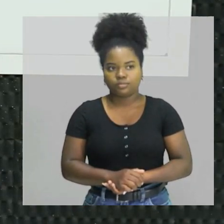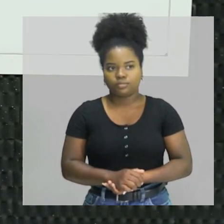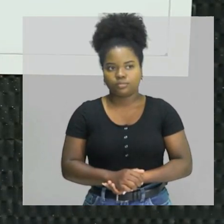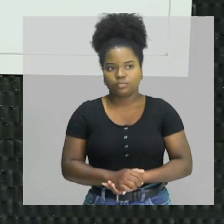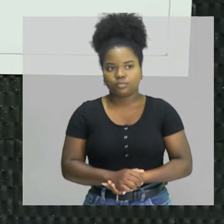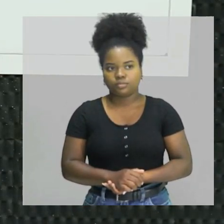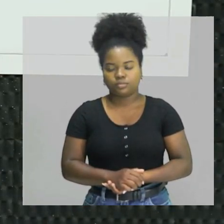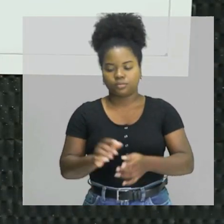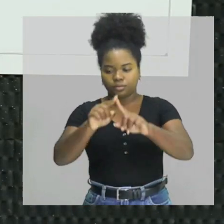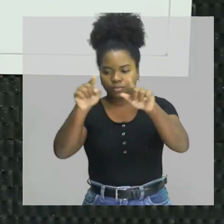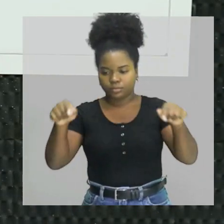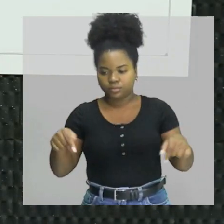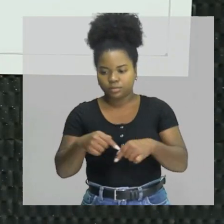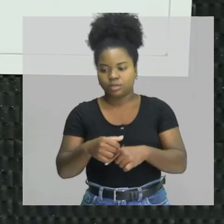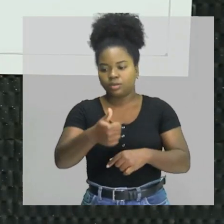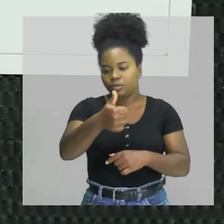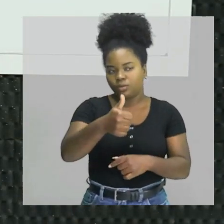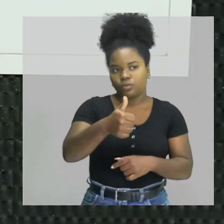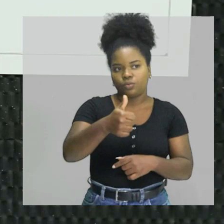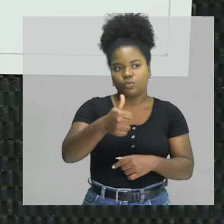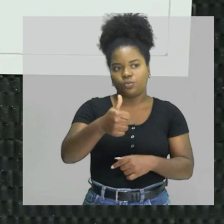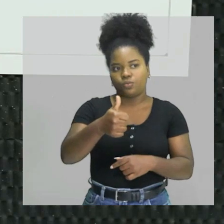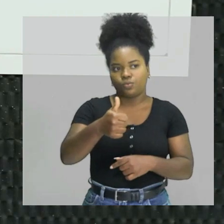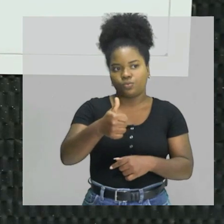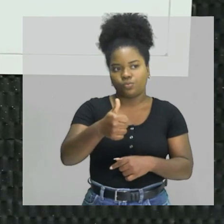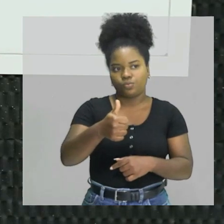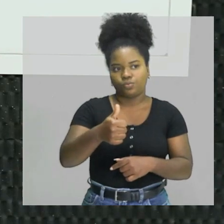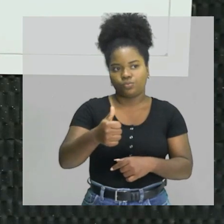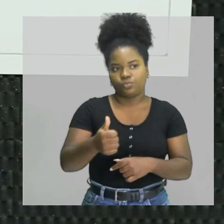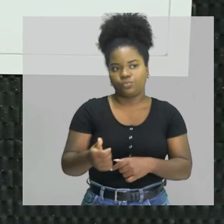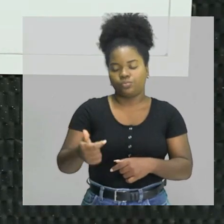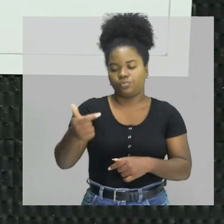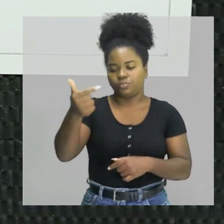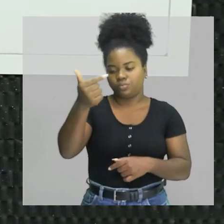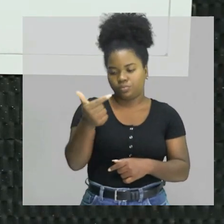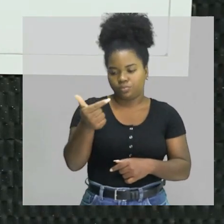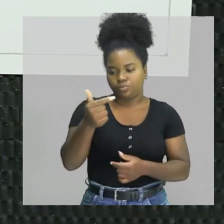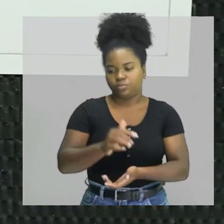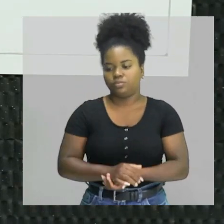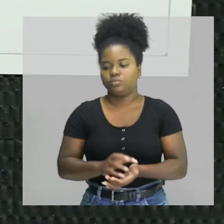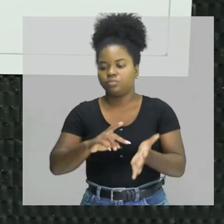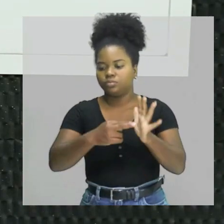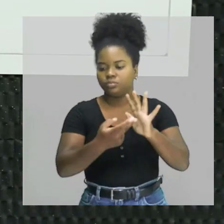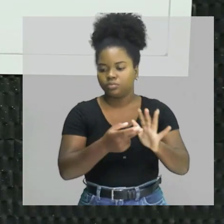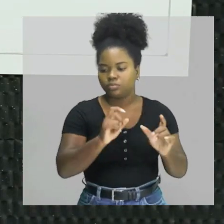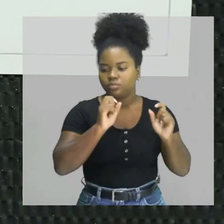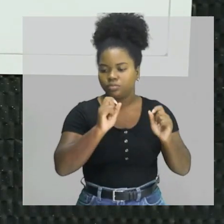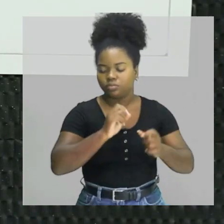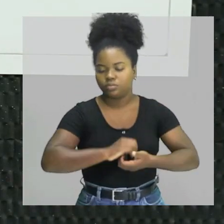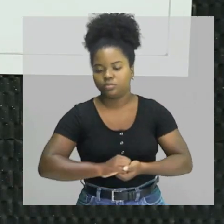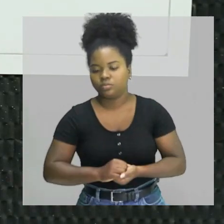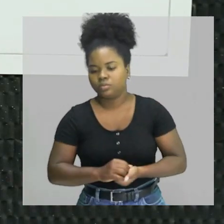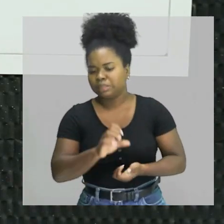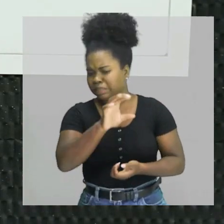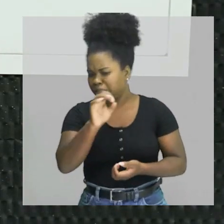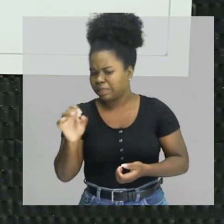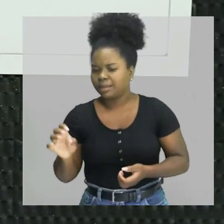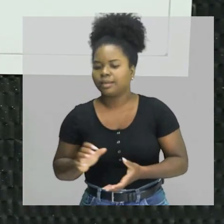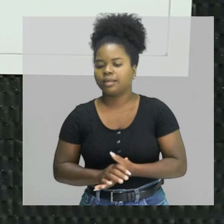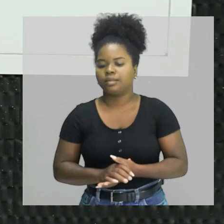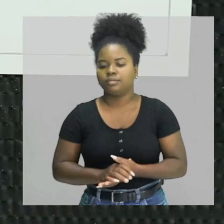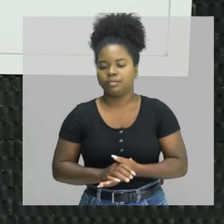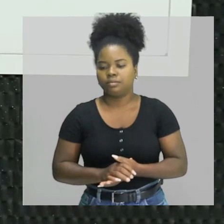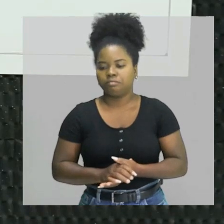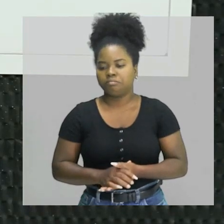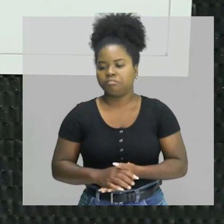essa área aqui é de 1 metro quadrado, isso significa o quê? que cada lado desse quadrado